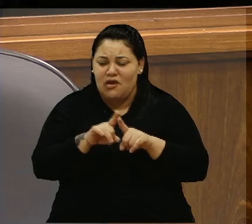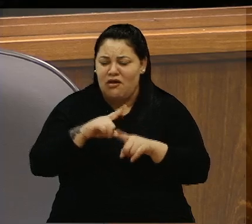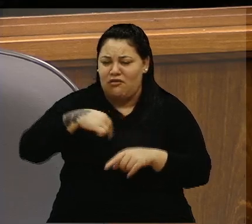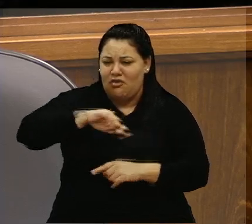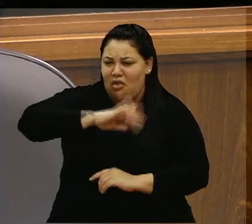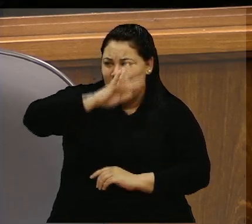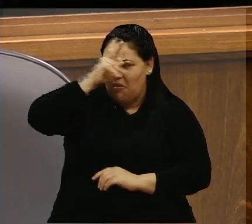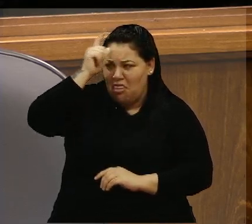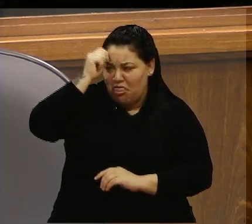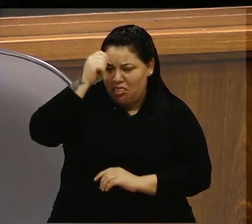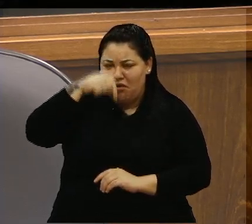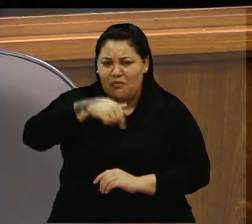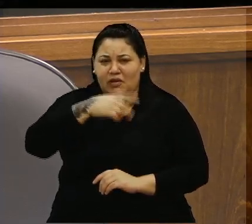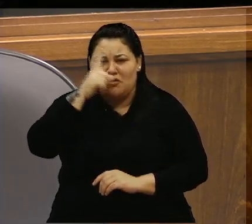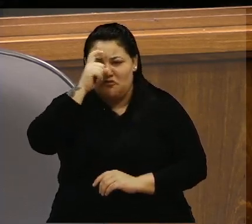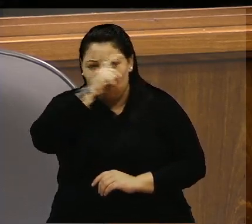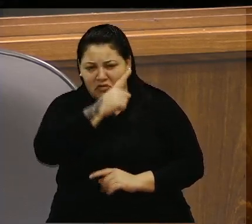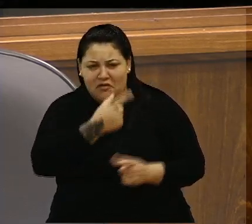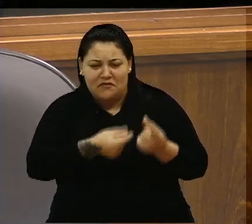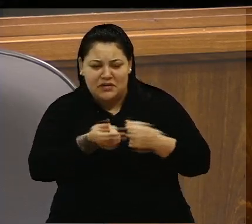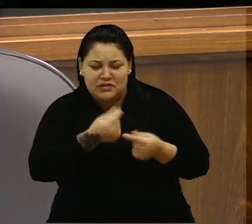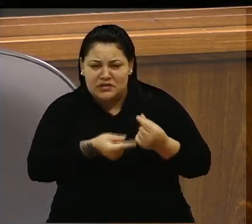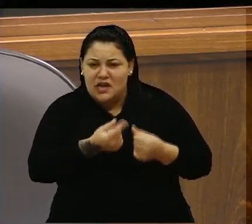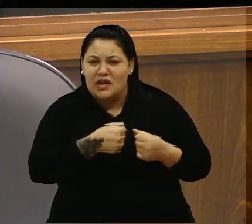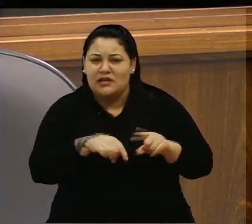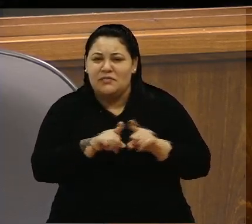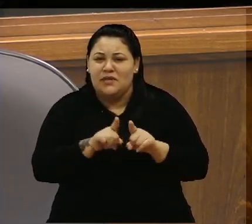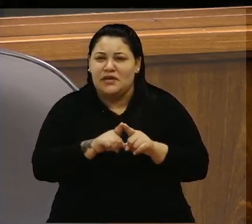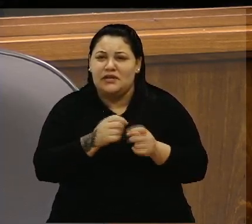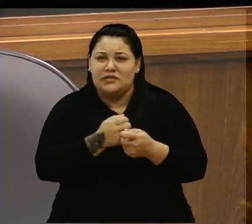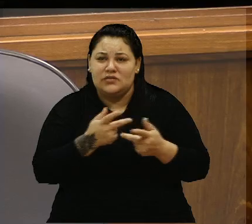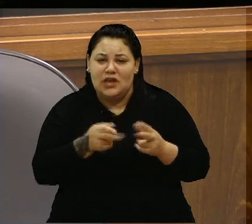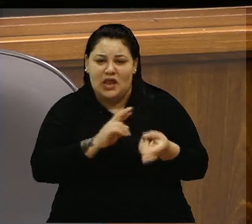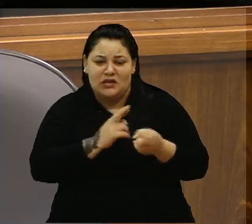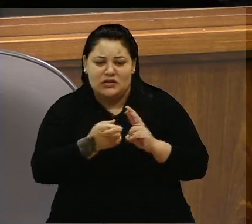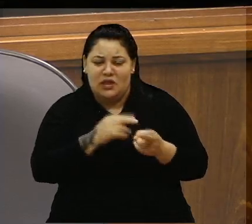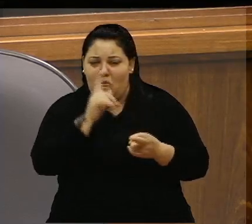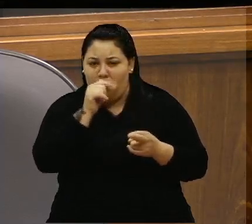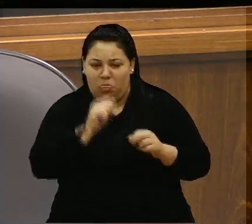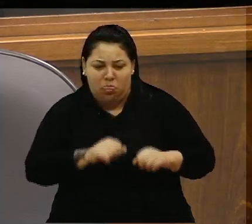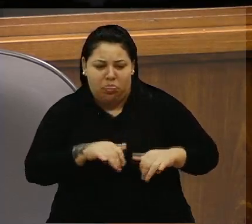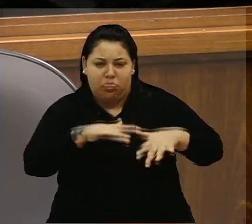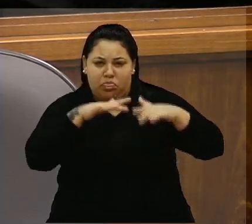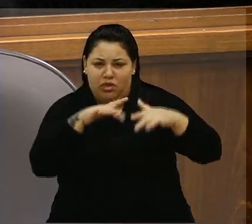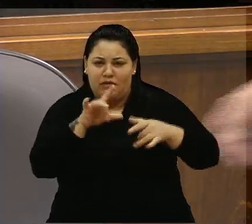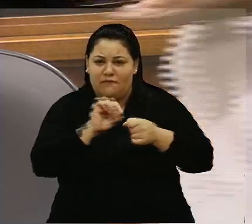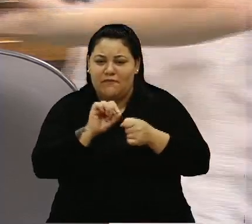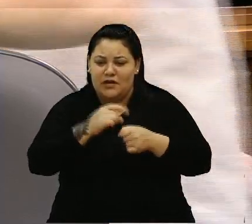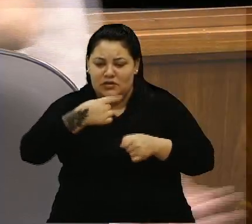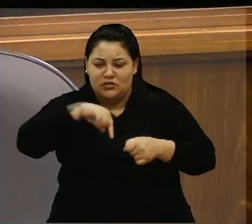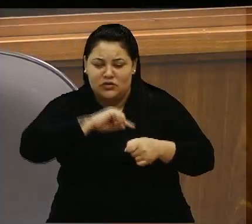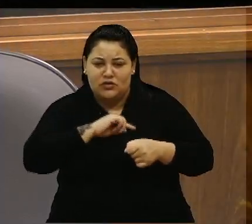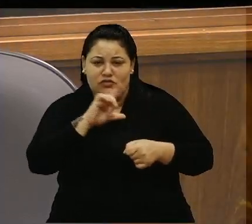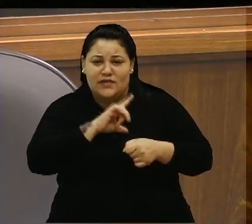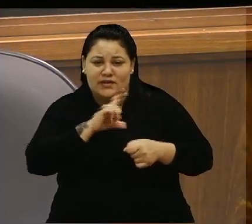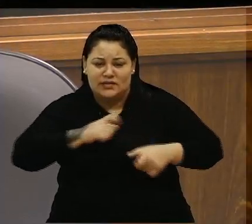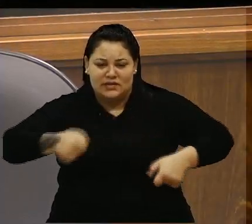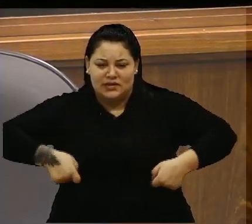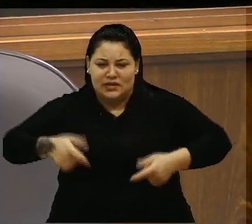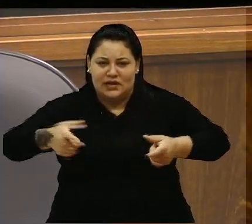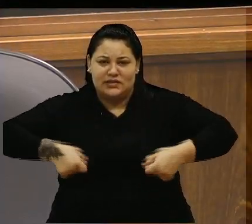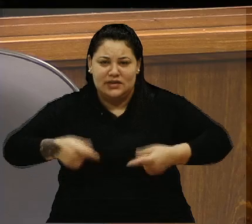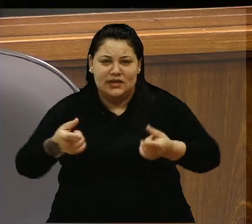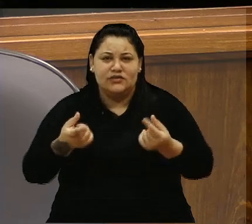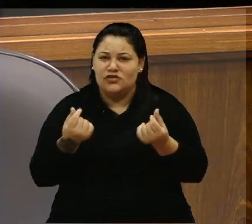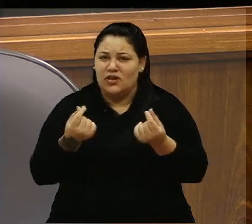com dificuldades financeiras, que a questão das enchentes fez com que a gente tivesse que gastar muito dinheiro, mas eu sei,